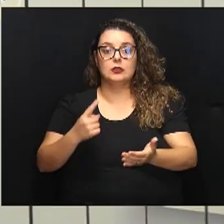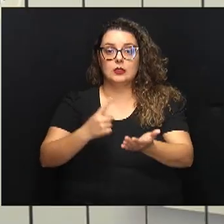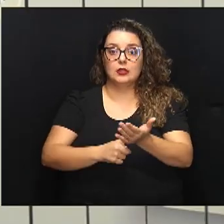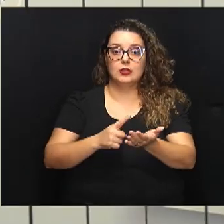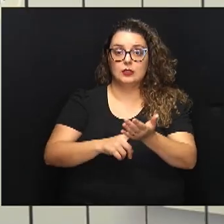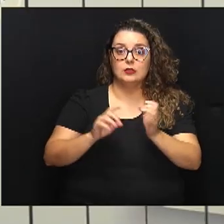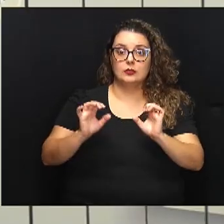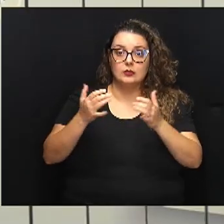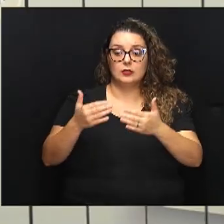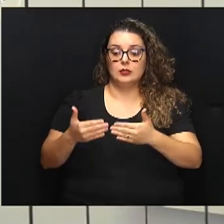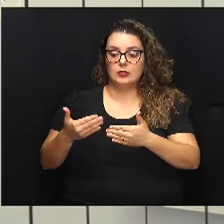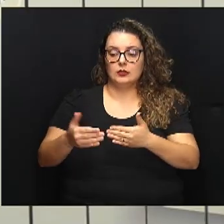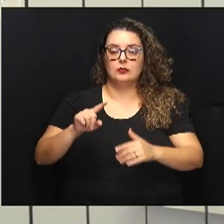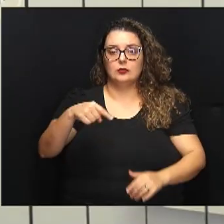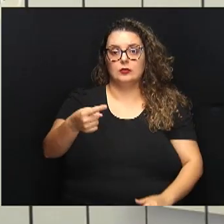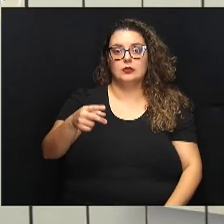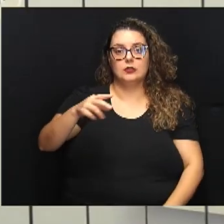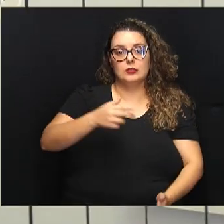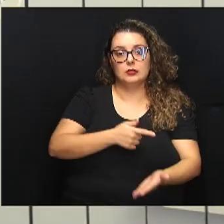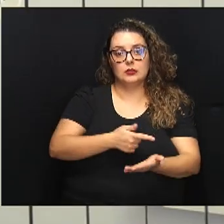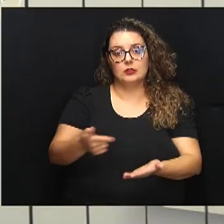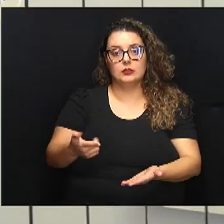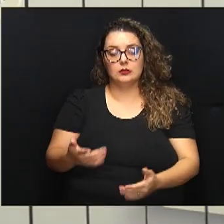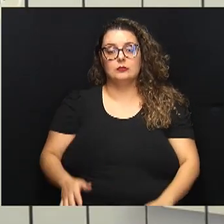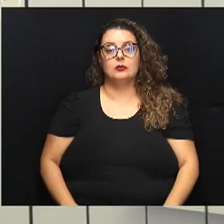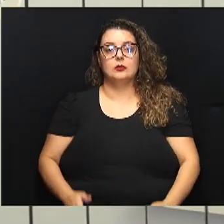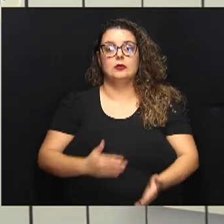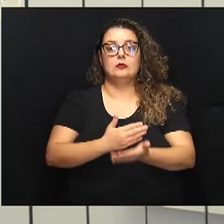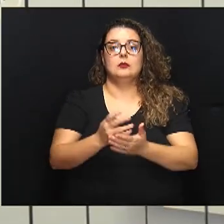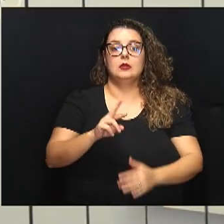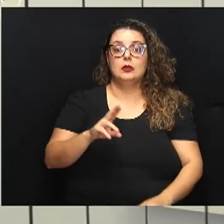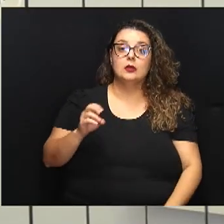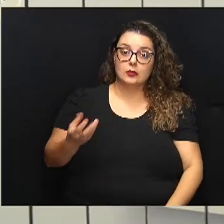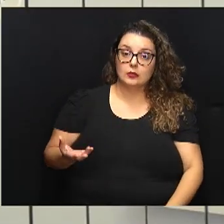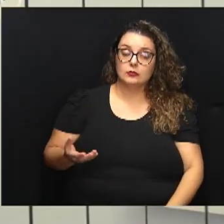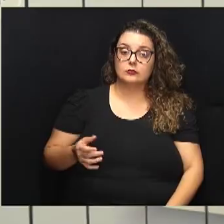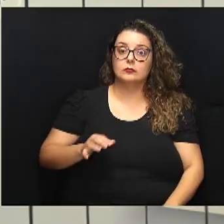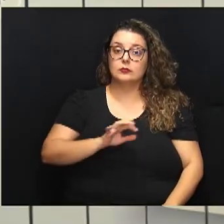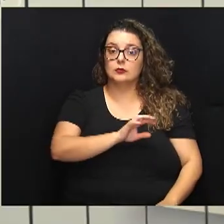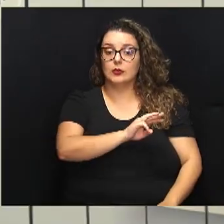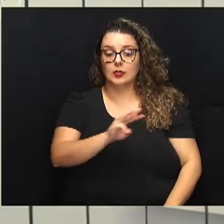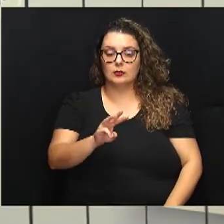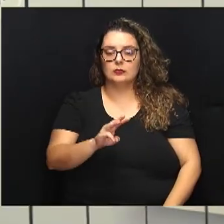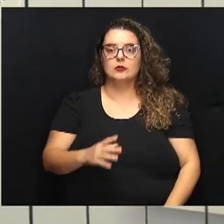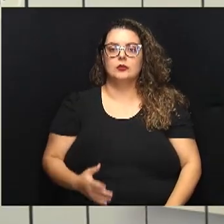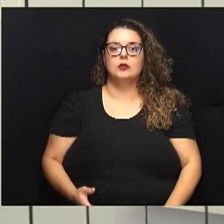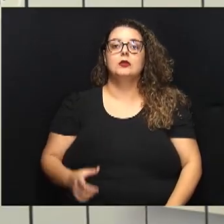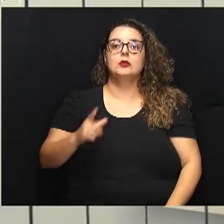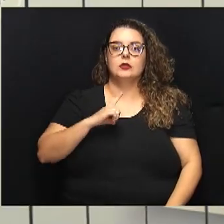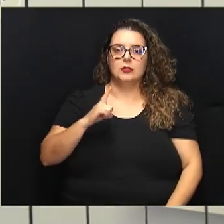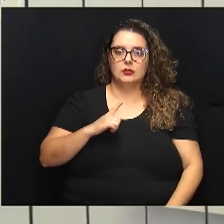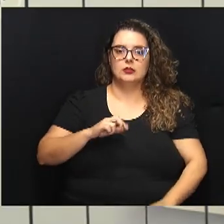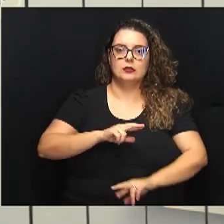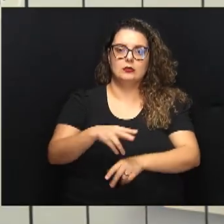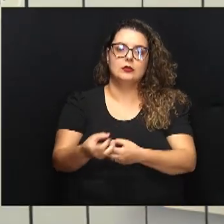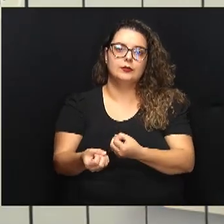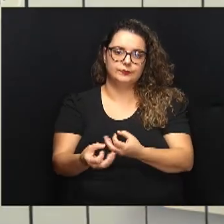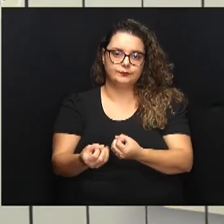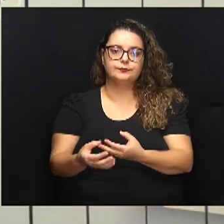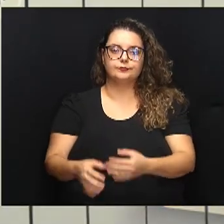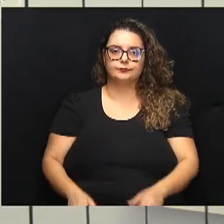né? A partir da próxima semana começam as reuniões ordinárias. Então, entra lá no site da Câmara que você tem muitas